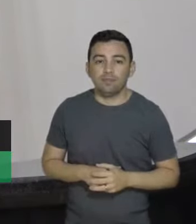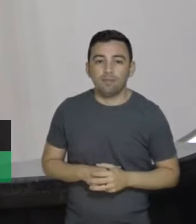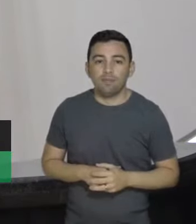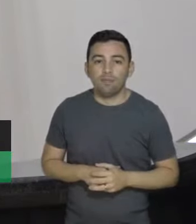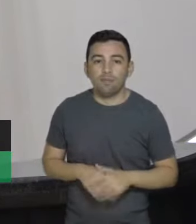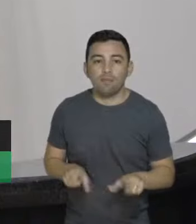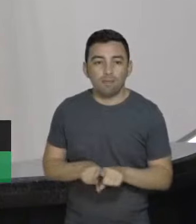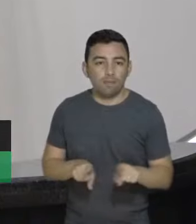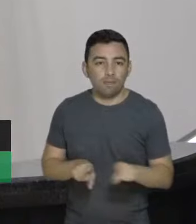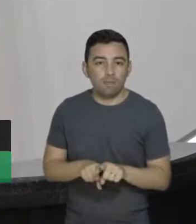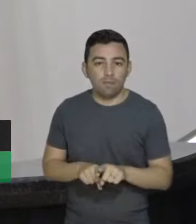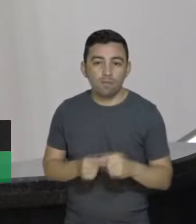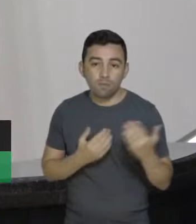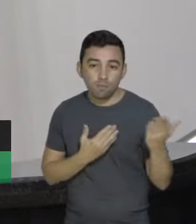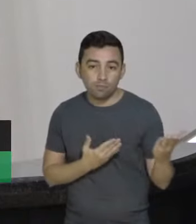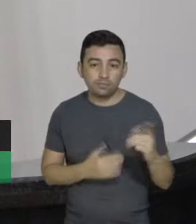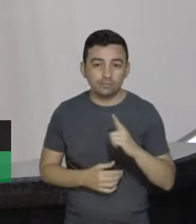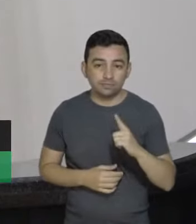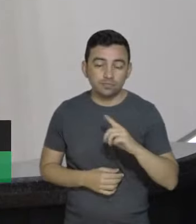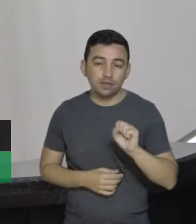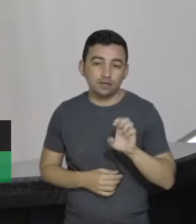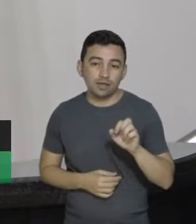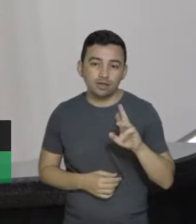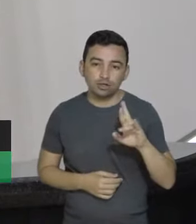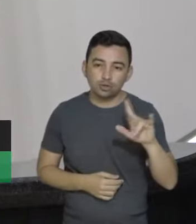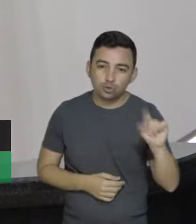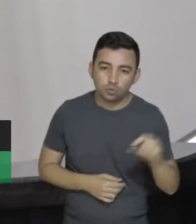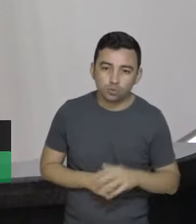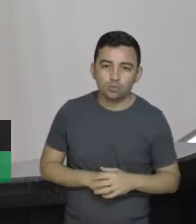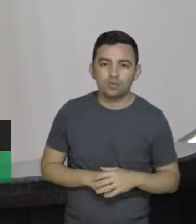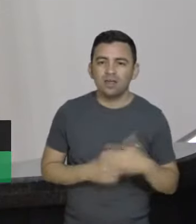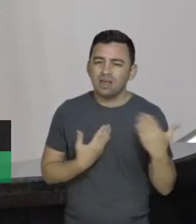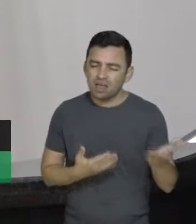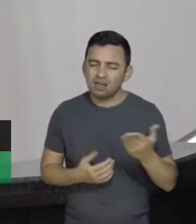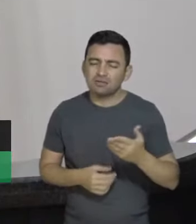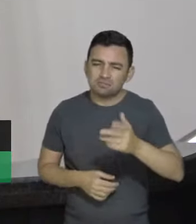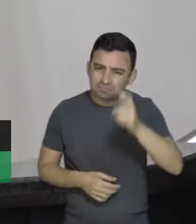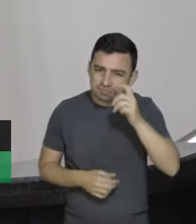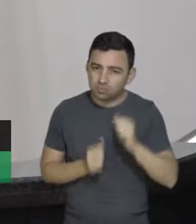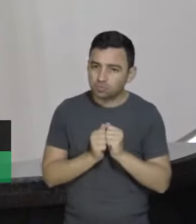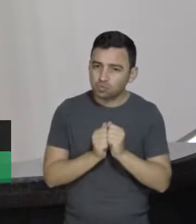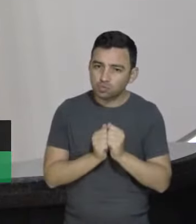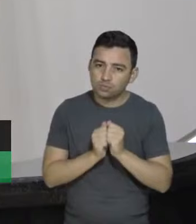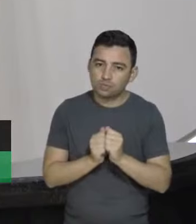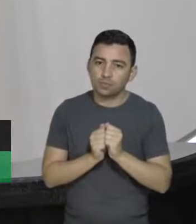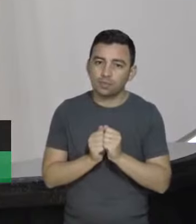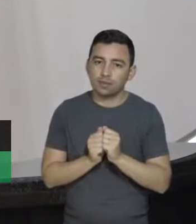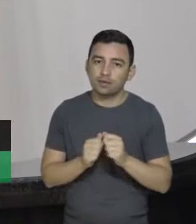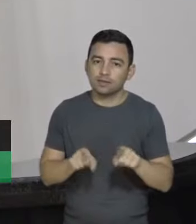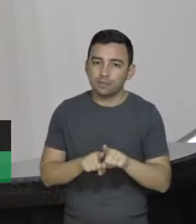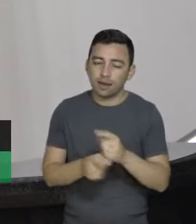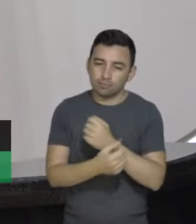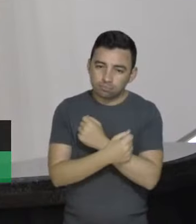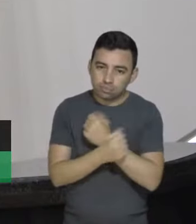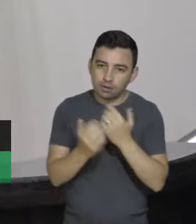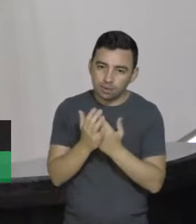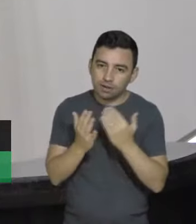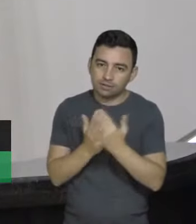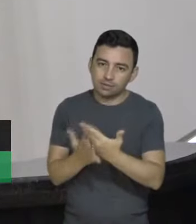Aqui também a gente tem o Sérgio Guimarães, que nos acompanha no primeiro mandato, e, claro, um abraço mais fraterno ainda aos